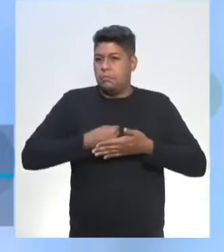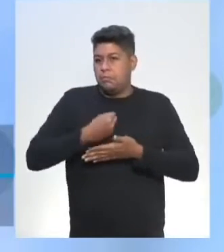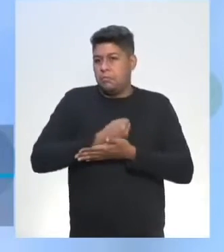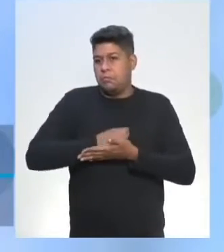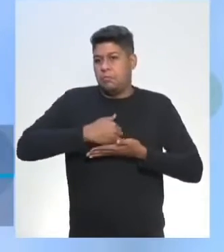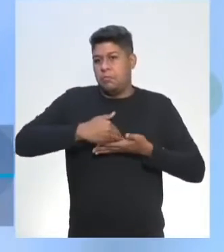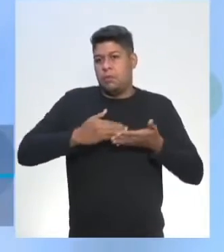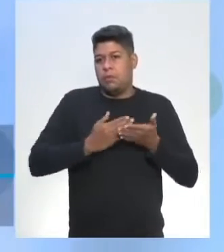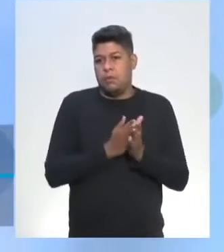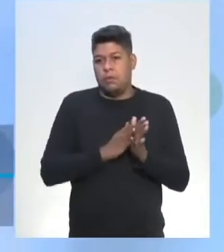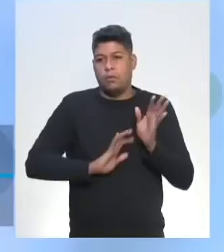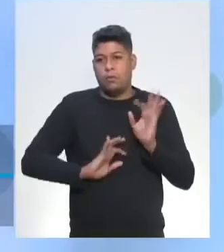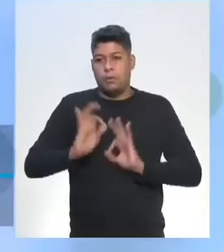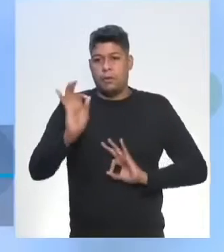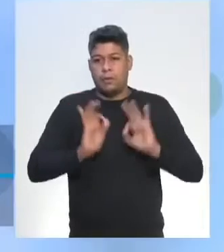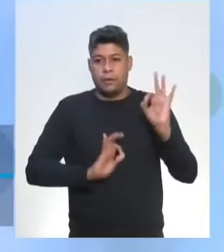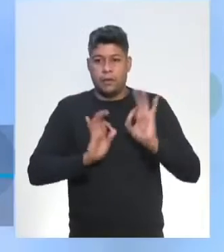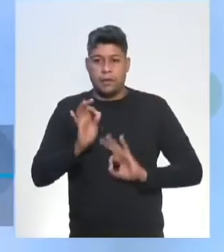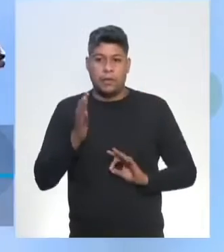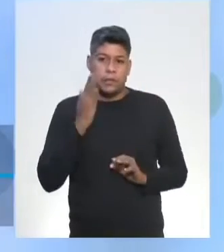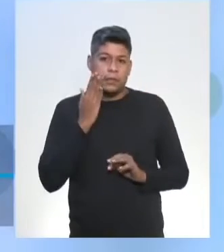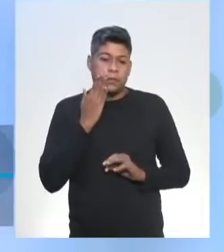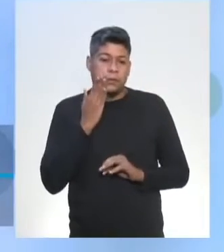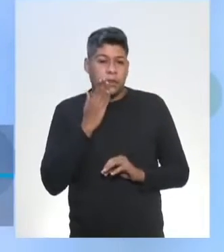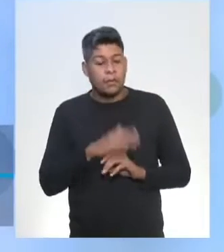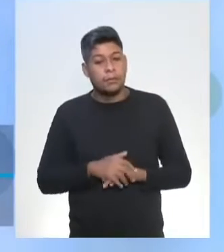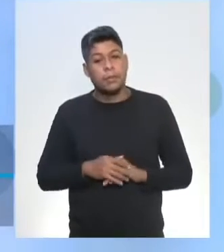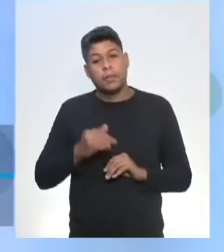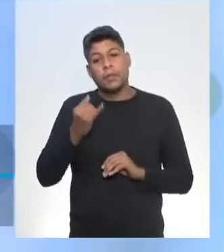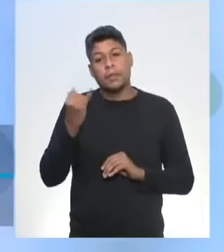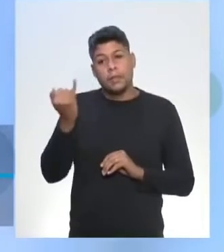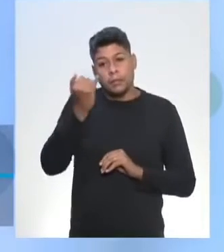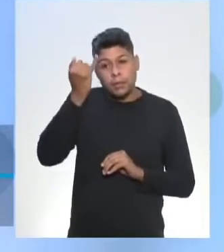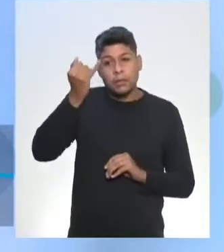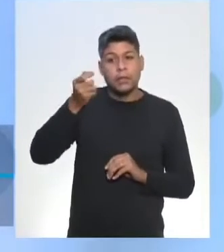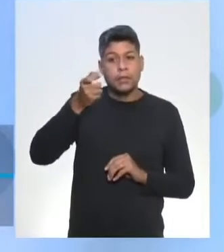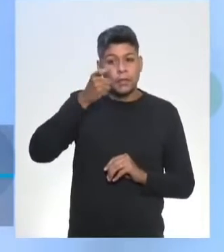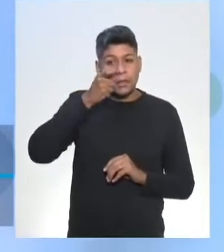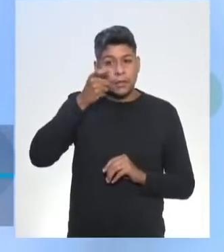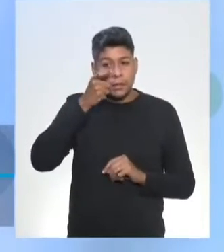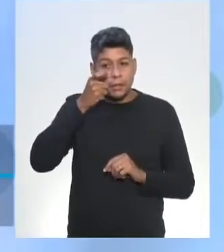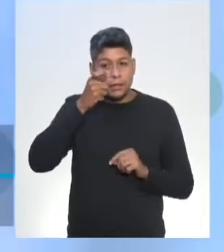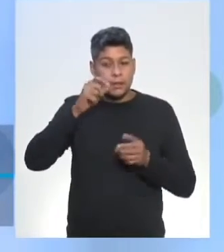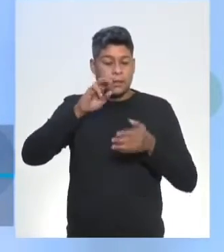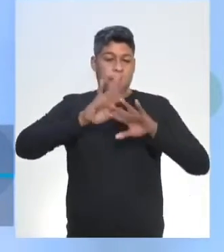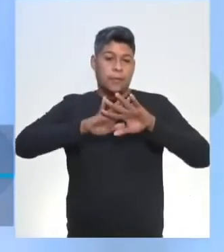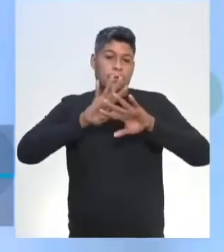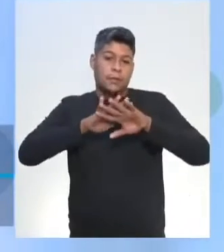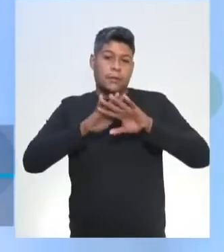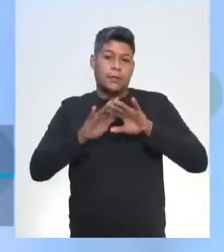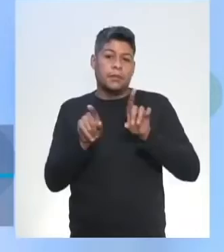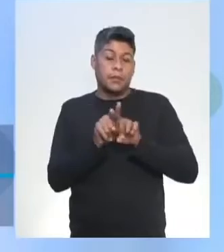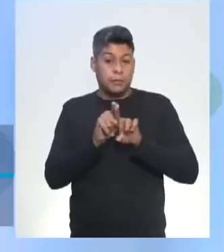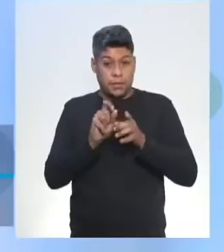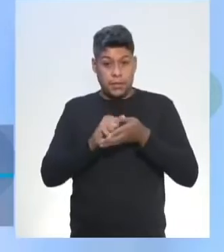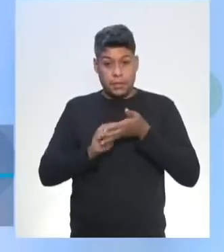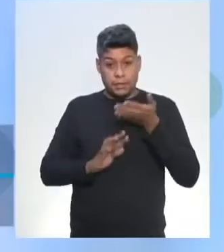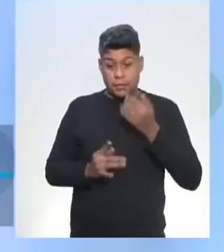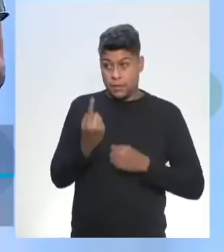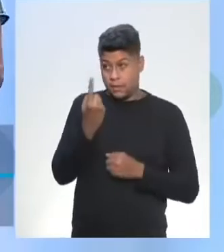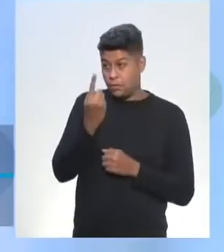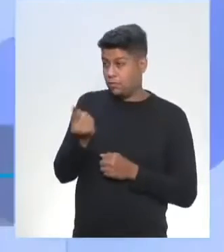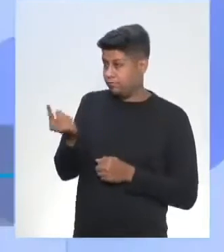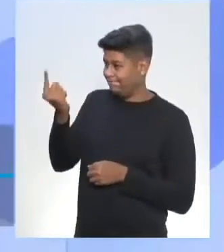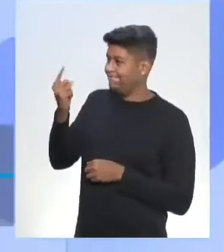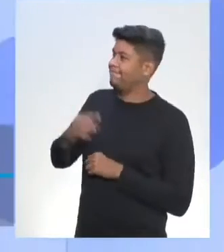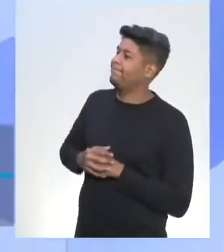você falar que preparar a receita não vai dar não vai mudar muito da importância de entender matemática também nesse nesse conselho vamos atividade onde